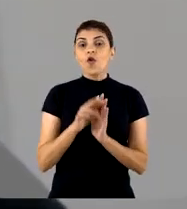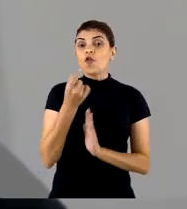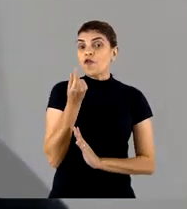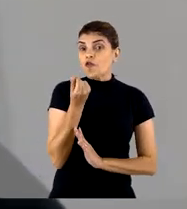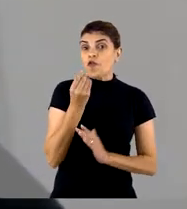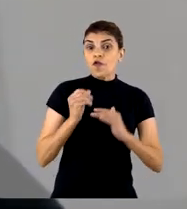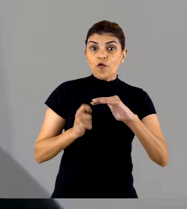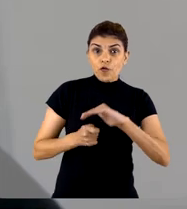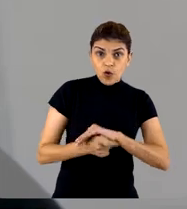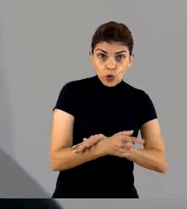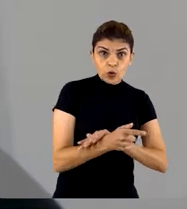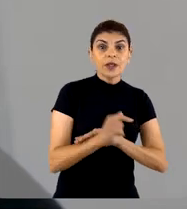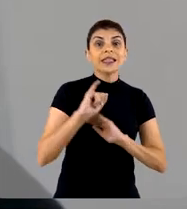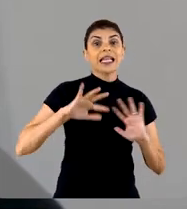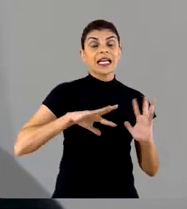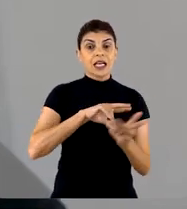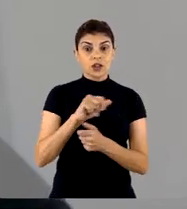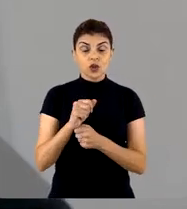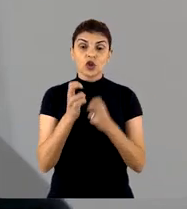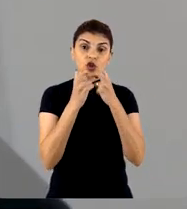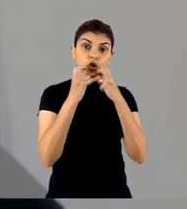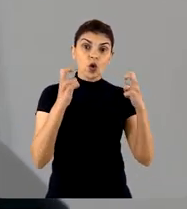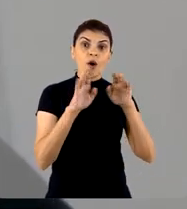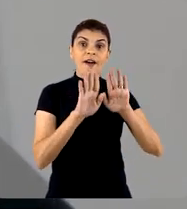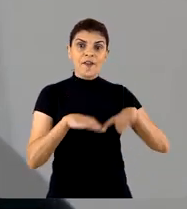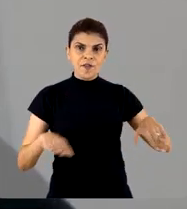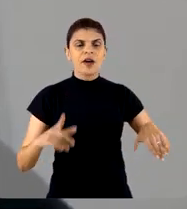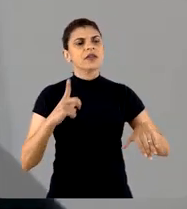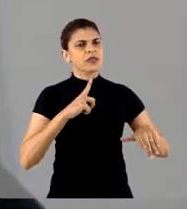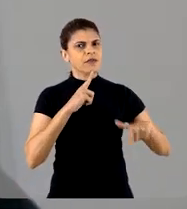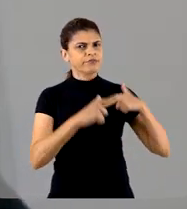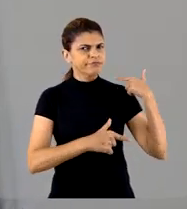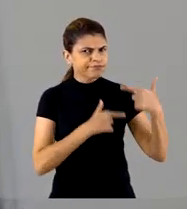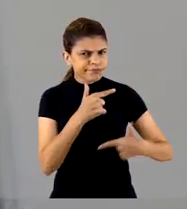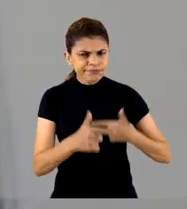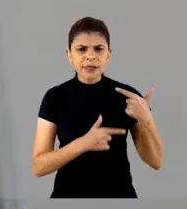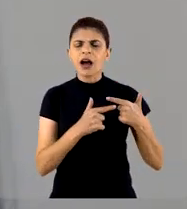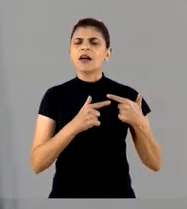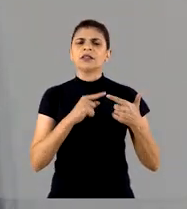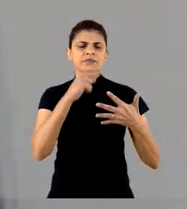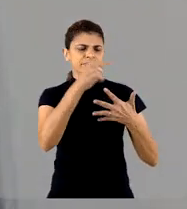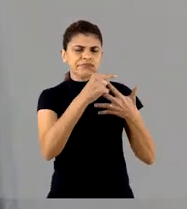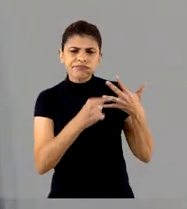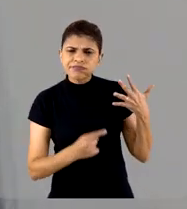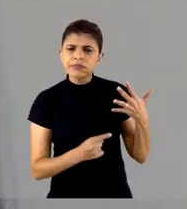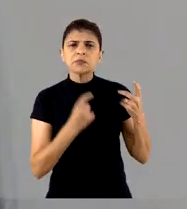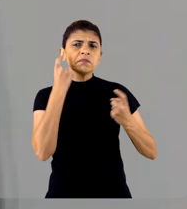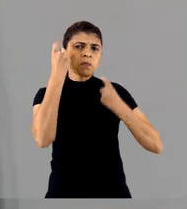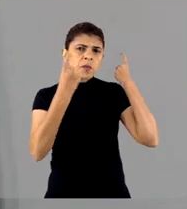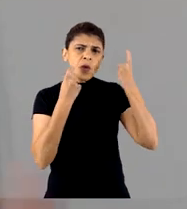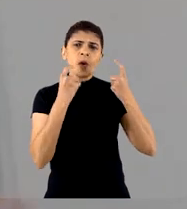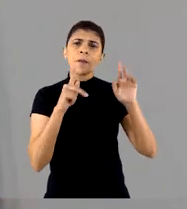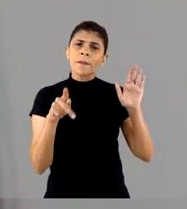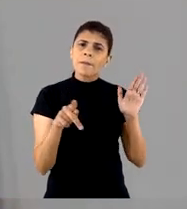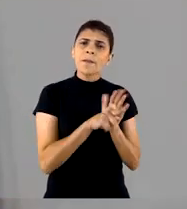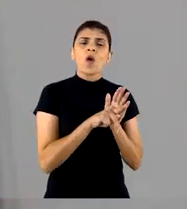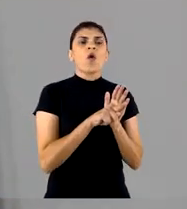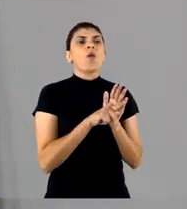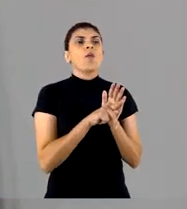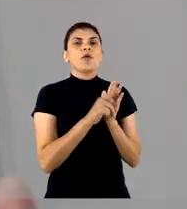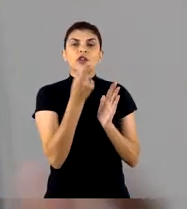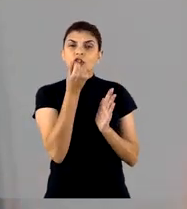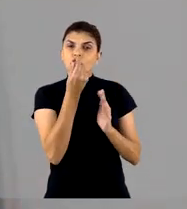Fundo Internacional de Socorro à Infância, com muitas ações voltadas para, né, uma espécie